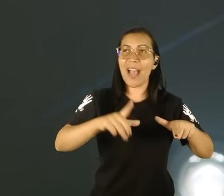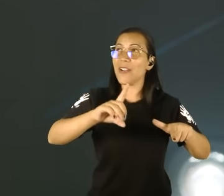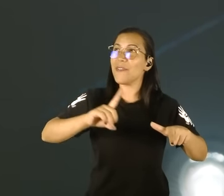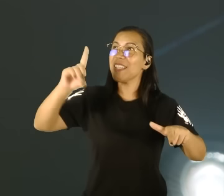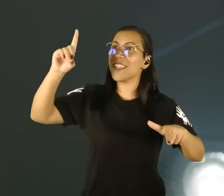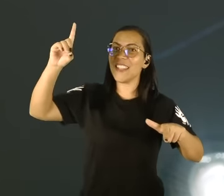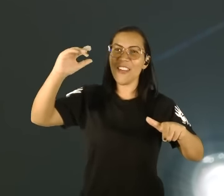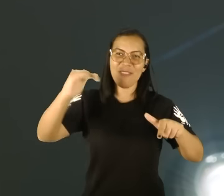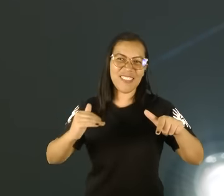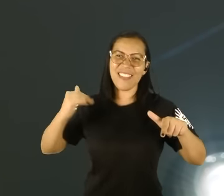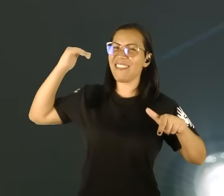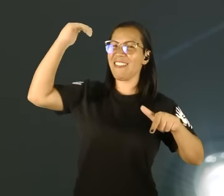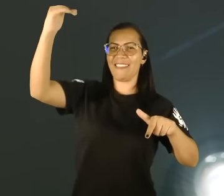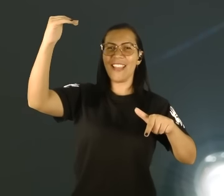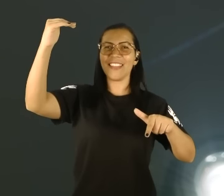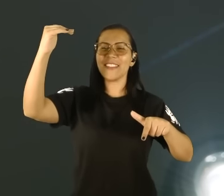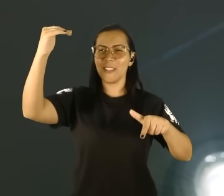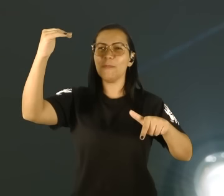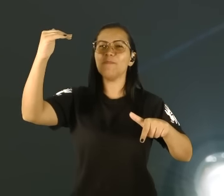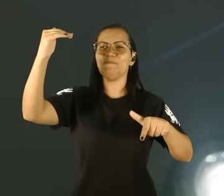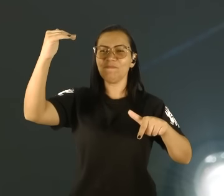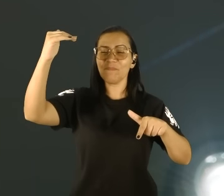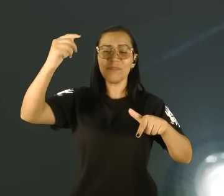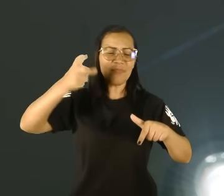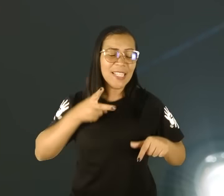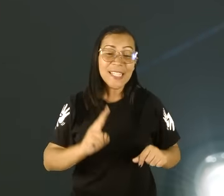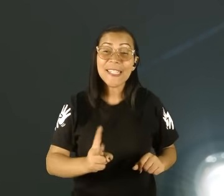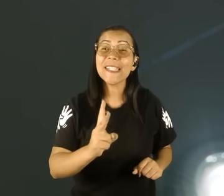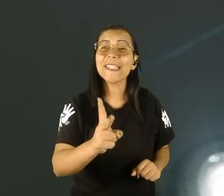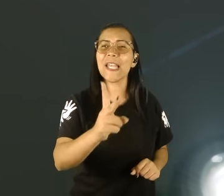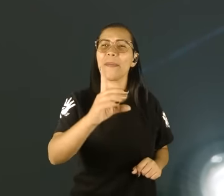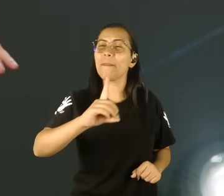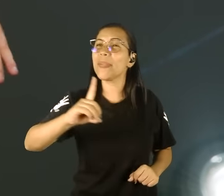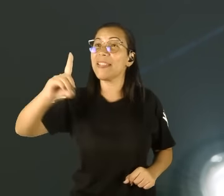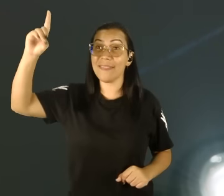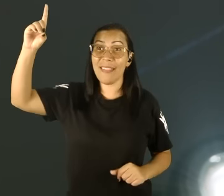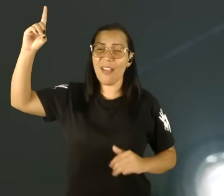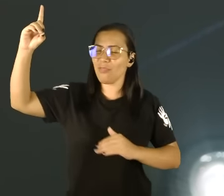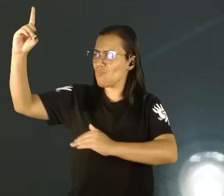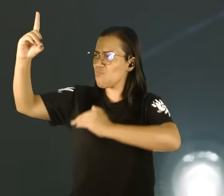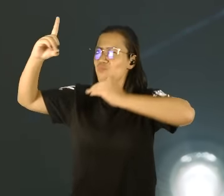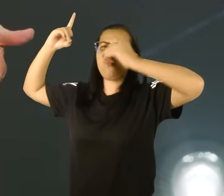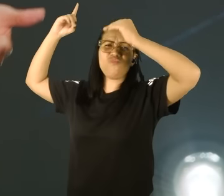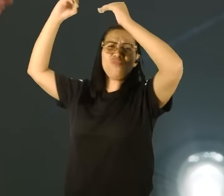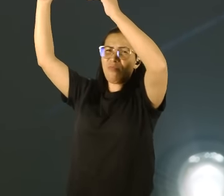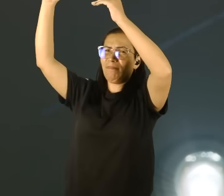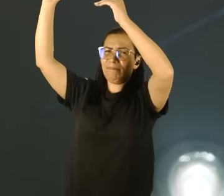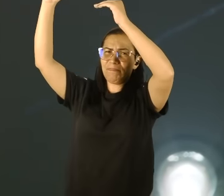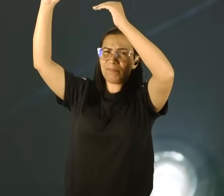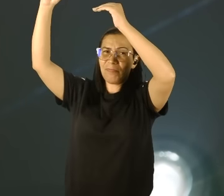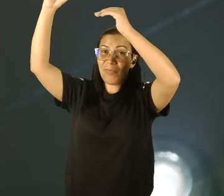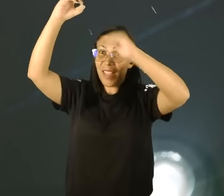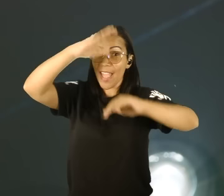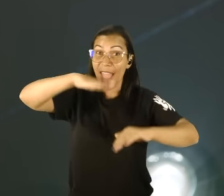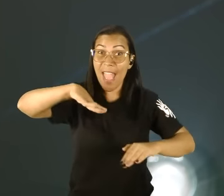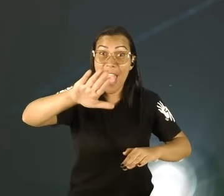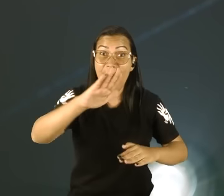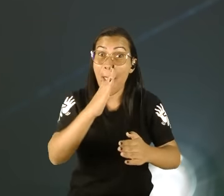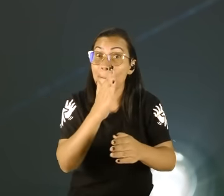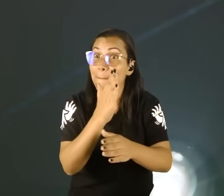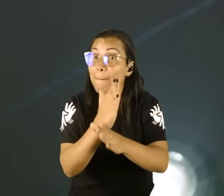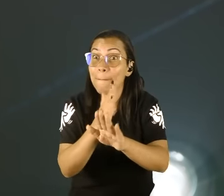shopping. Não queira fazer regressão. Coloca Deus no topo. Para, fica quieto. Deixa Deus falar com você.